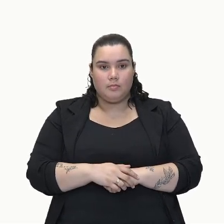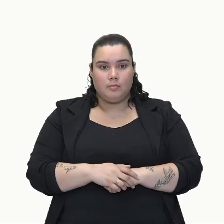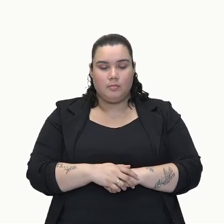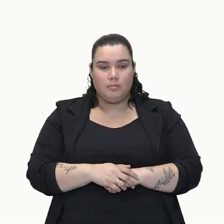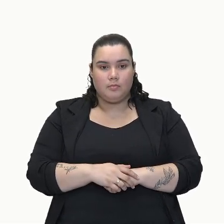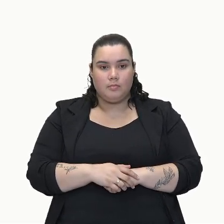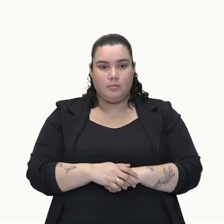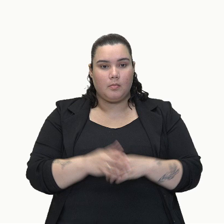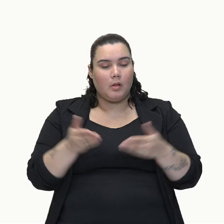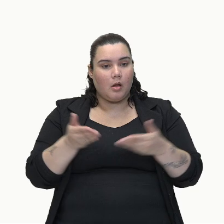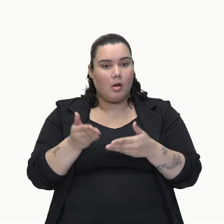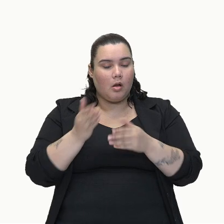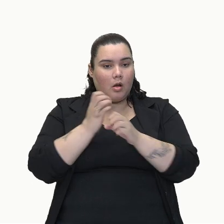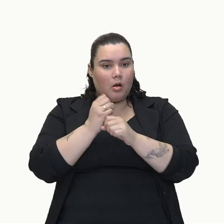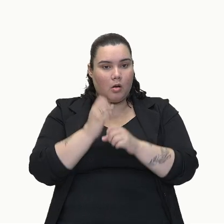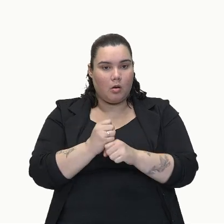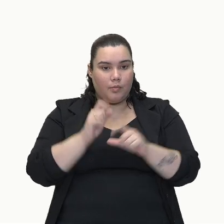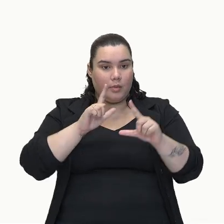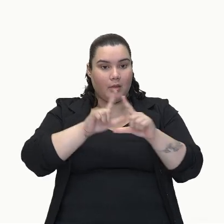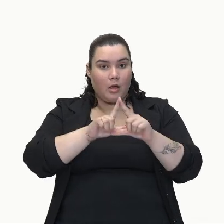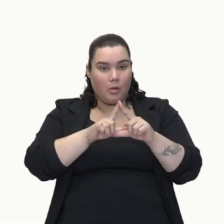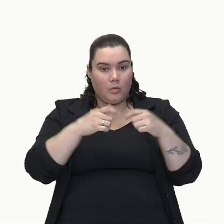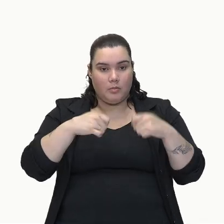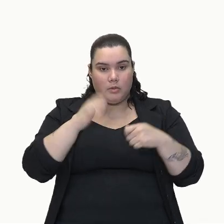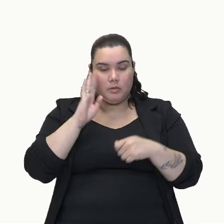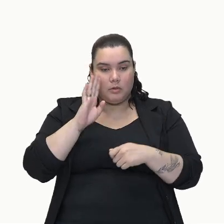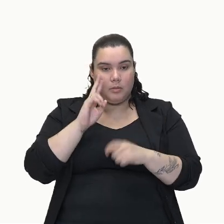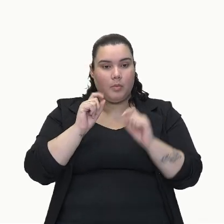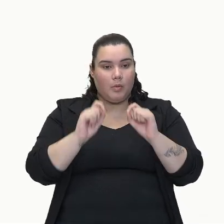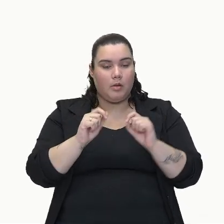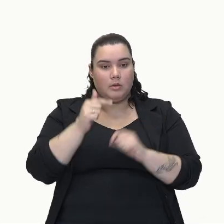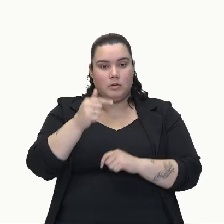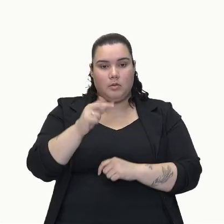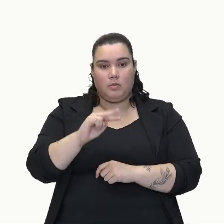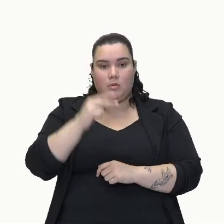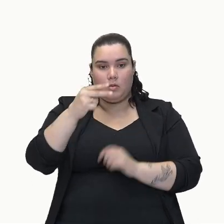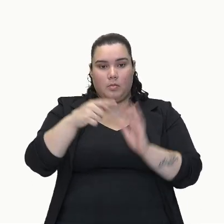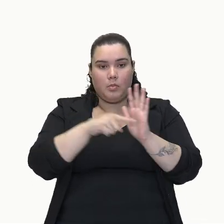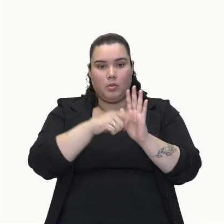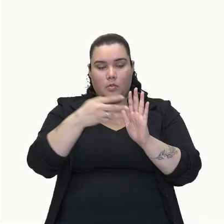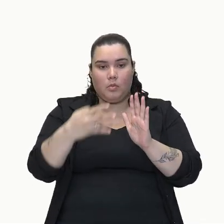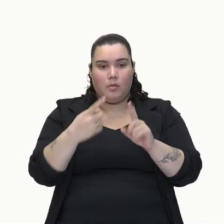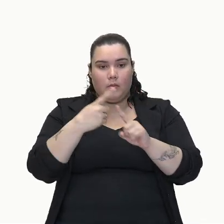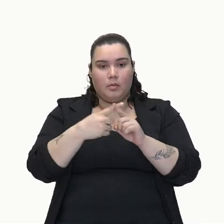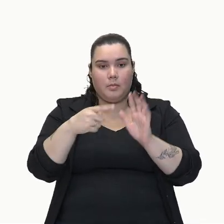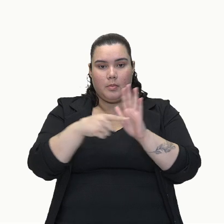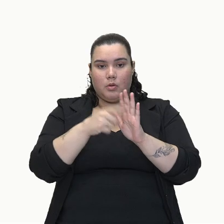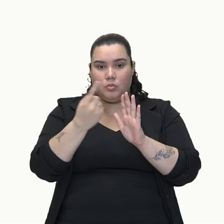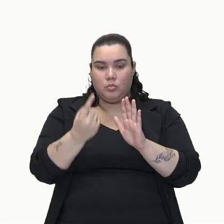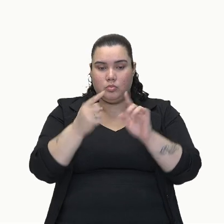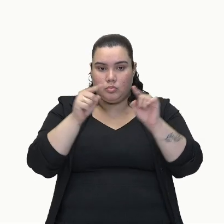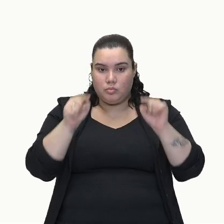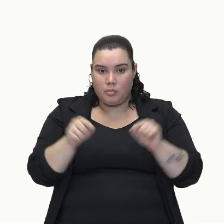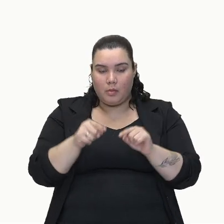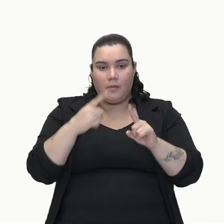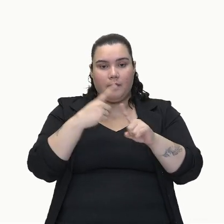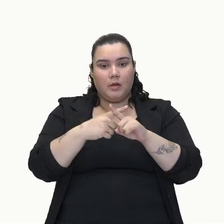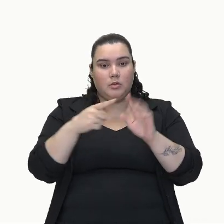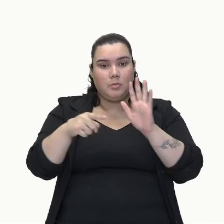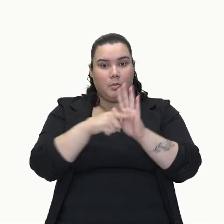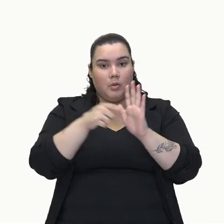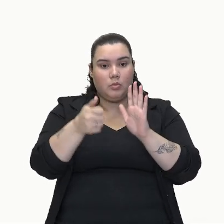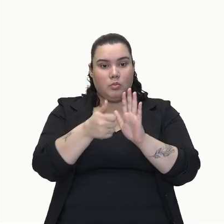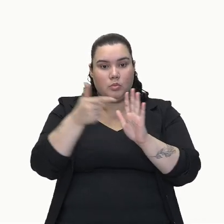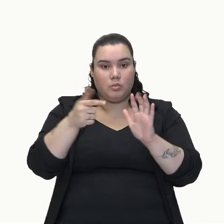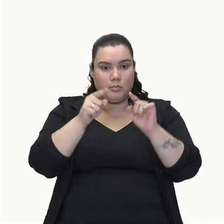E a gente vai calcular primeiramente o delta, que vai ser 7 ao quadrado menos 4 vezes menos 1 vezes menos